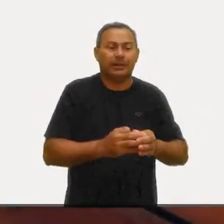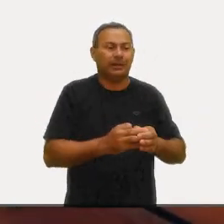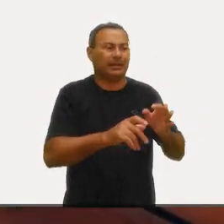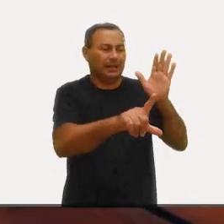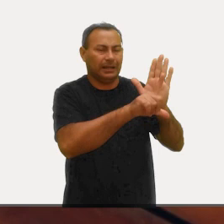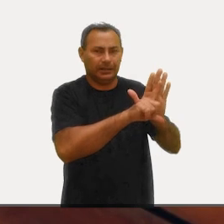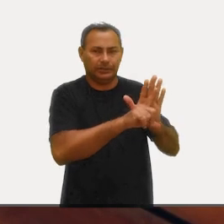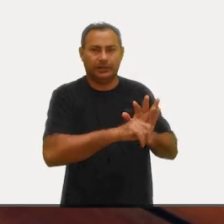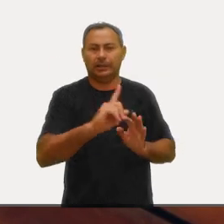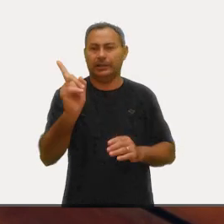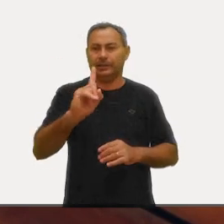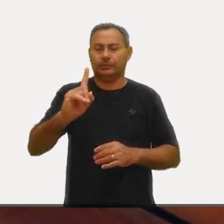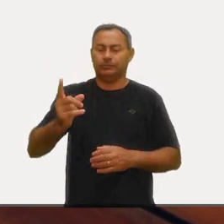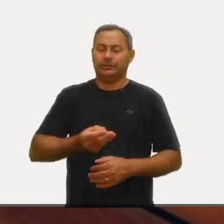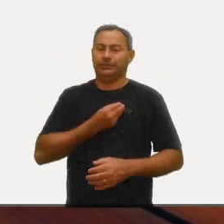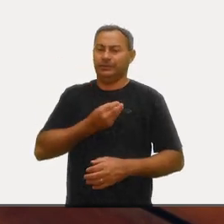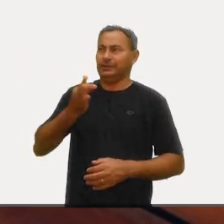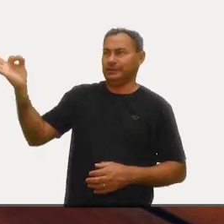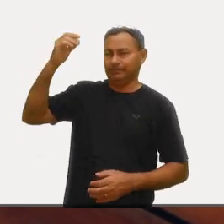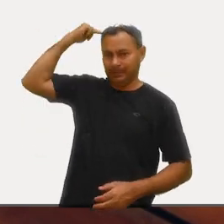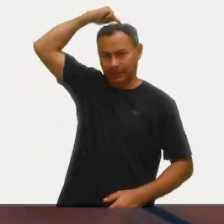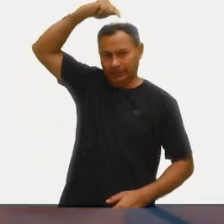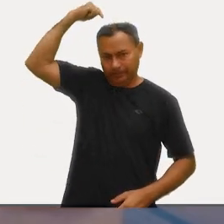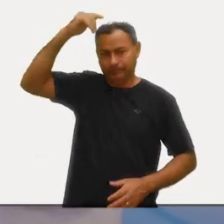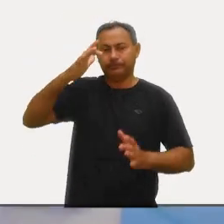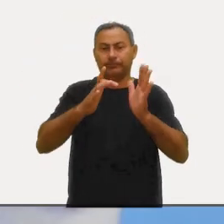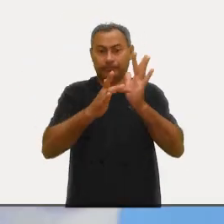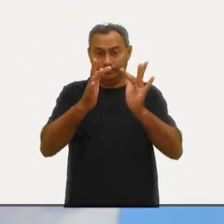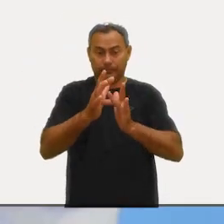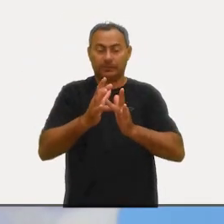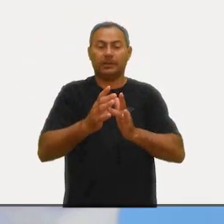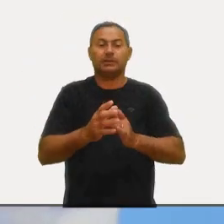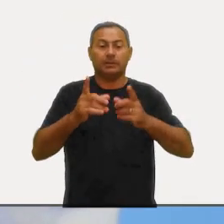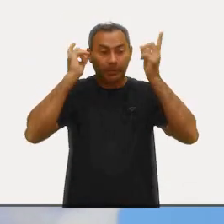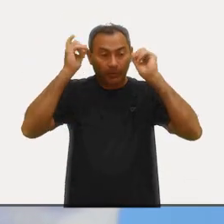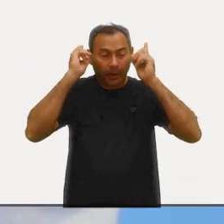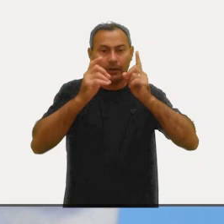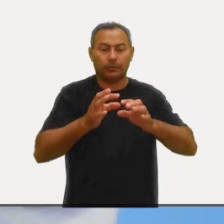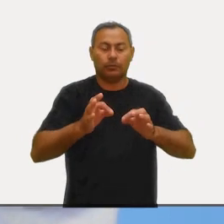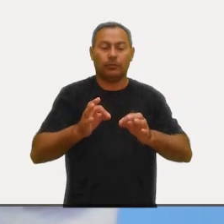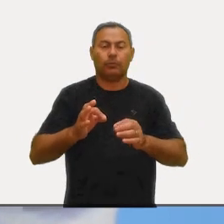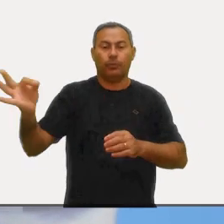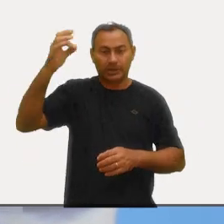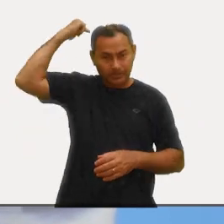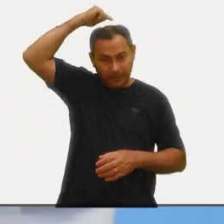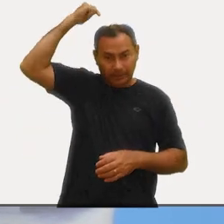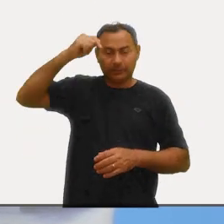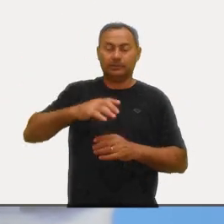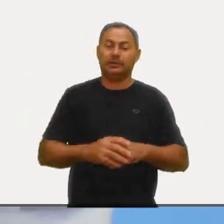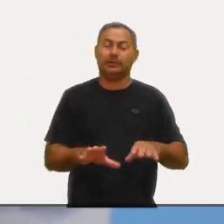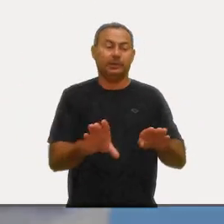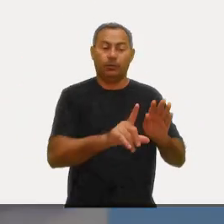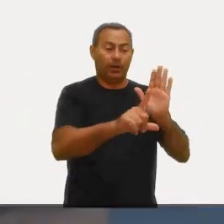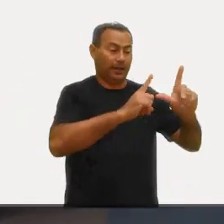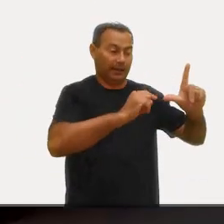justiça é legalista e não espiritual. Jesus se preocupava com o espírito da lei e não com a letra da